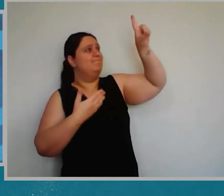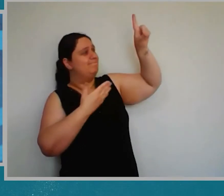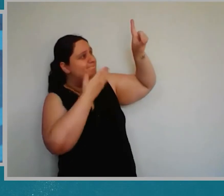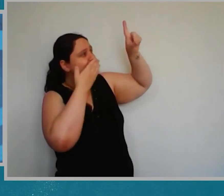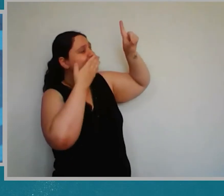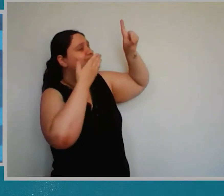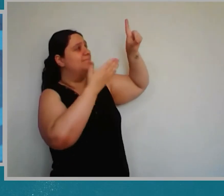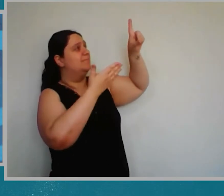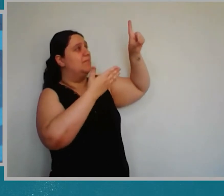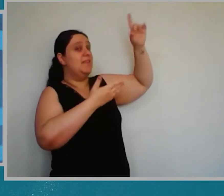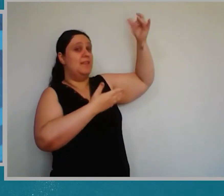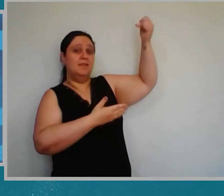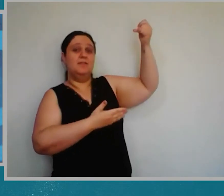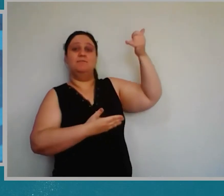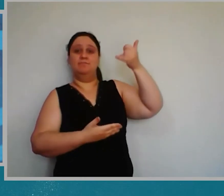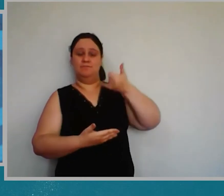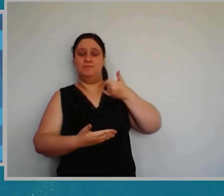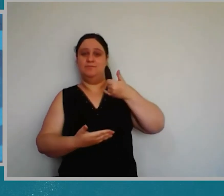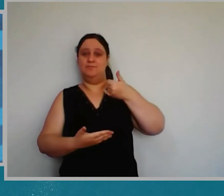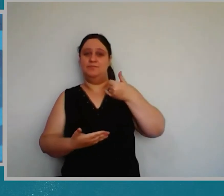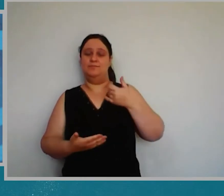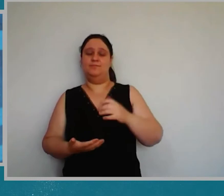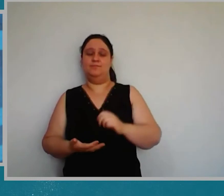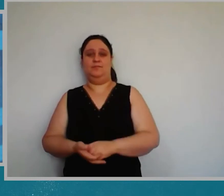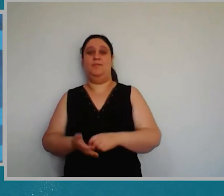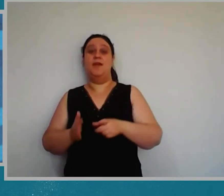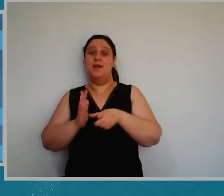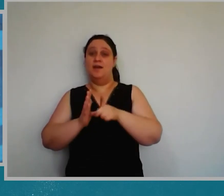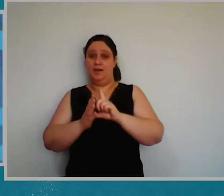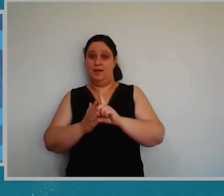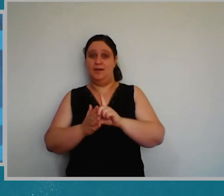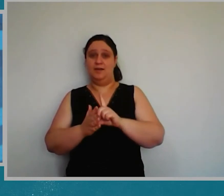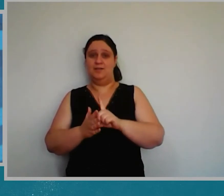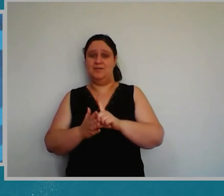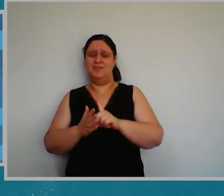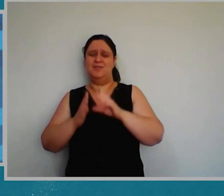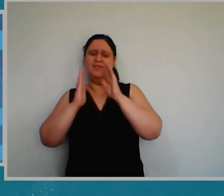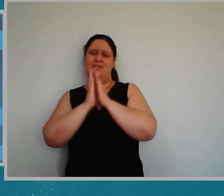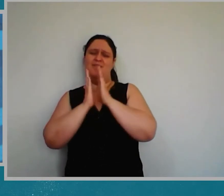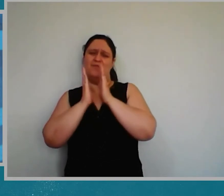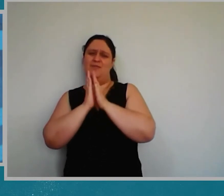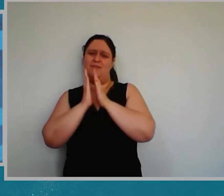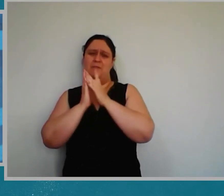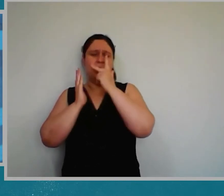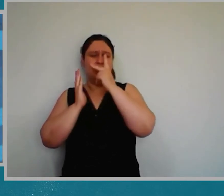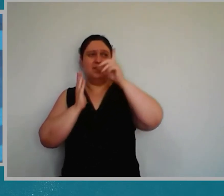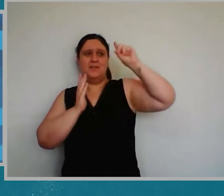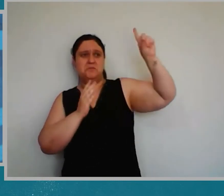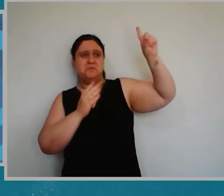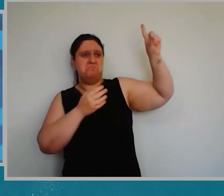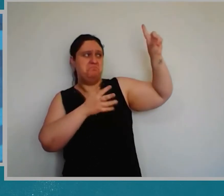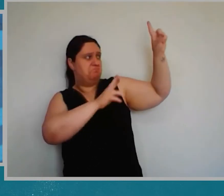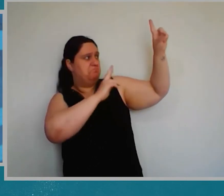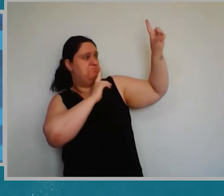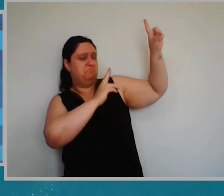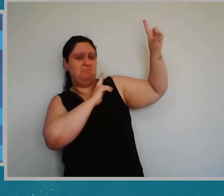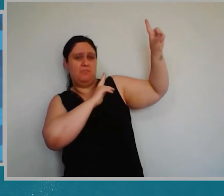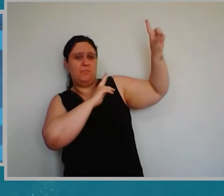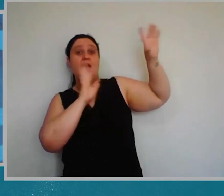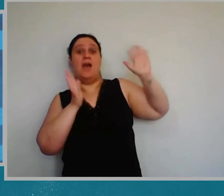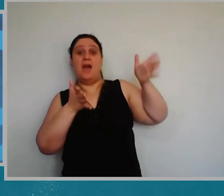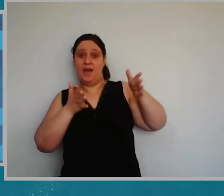Antes de você praticar isso, você orava, parecia que o Senhor não te ouvia. mas agora você clama, o Senhor